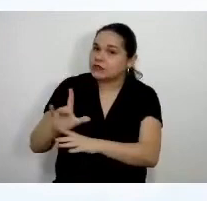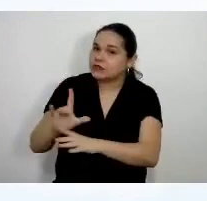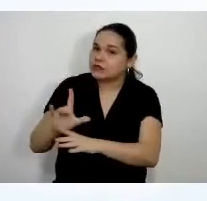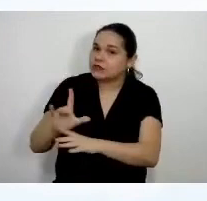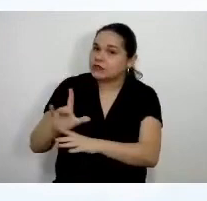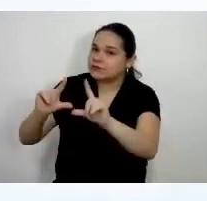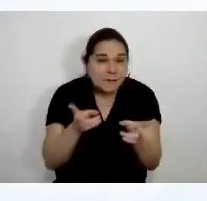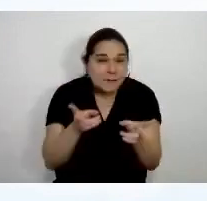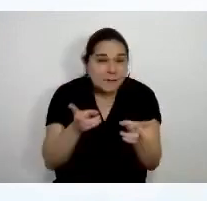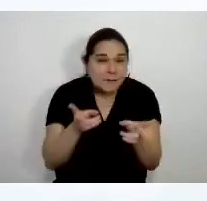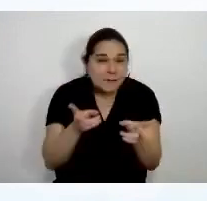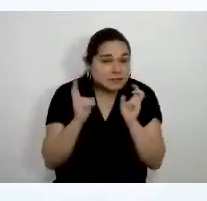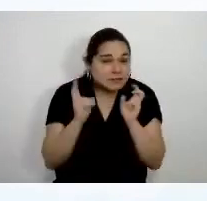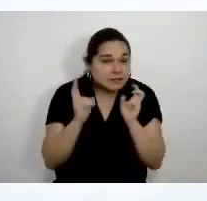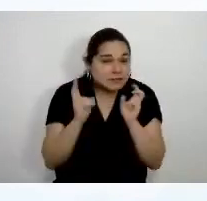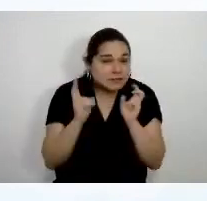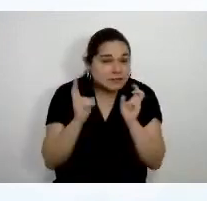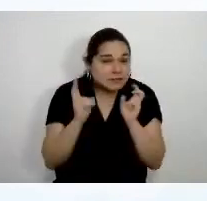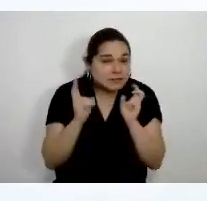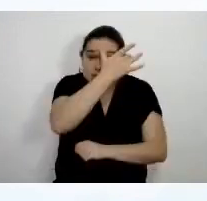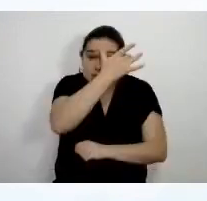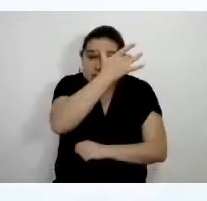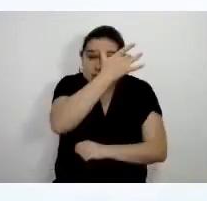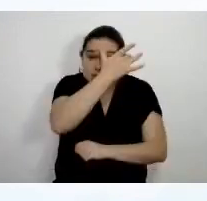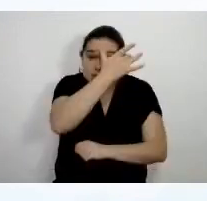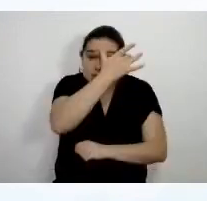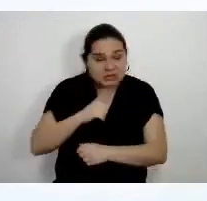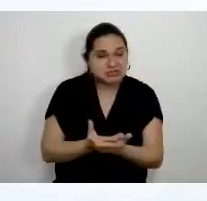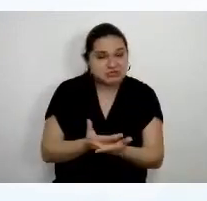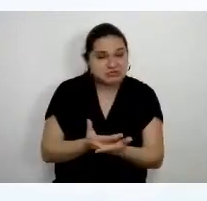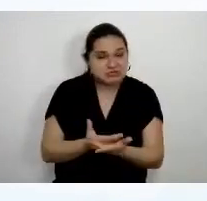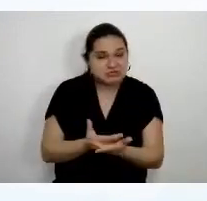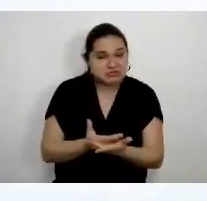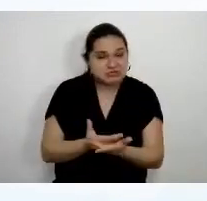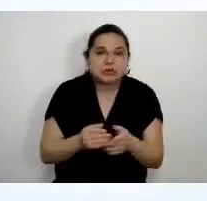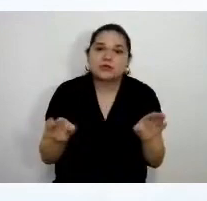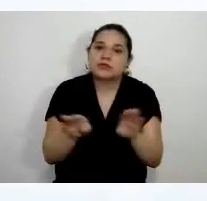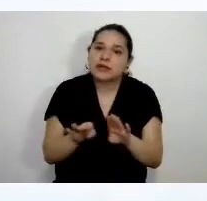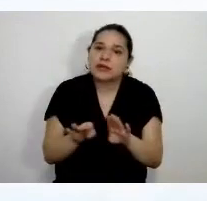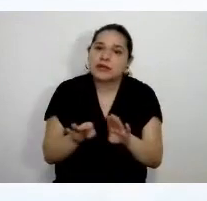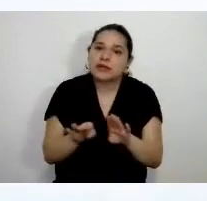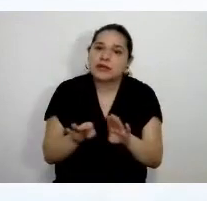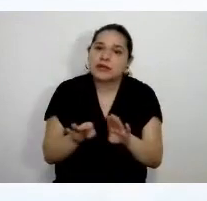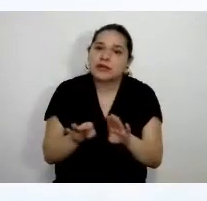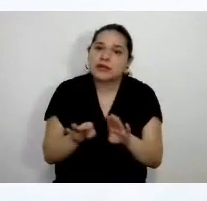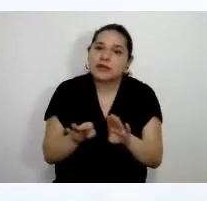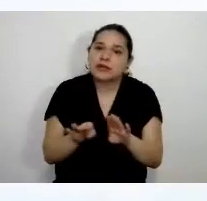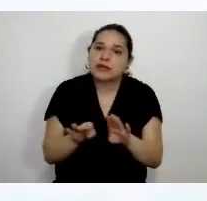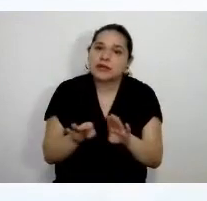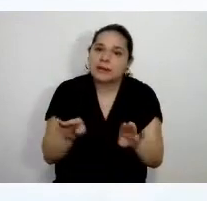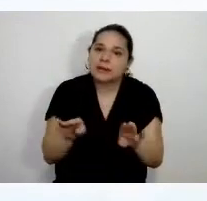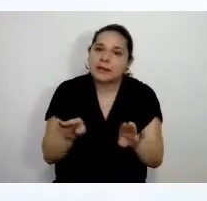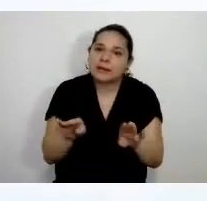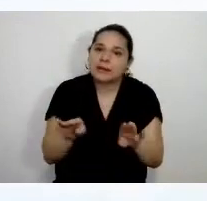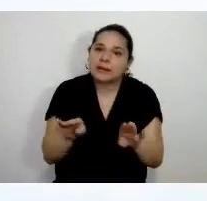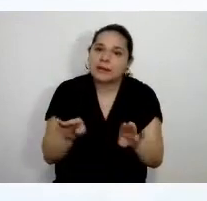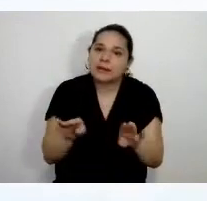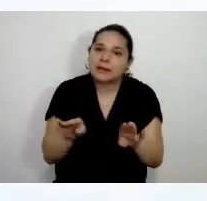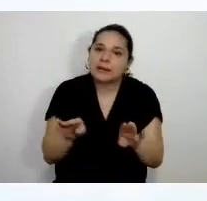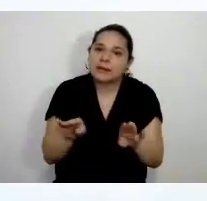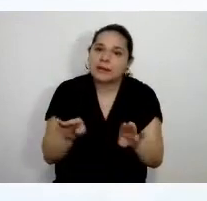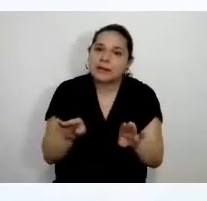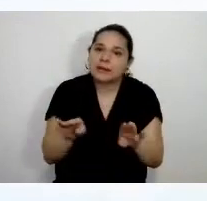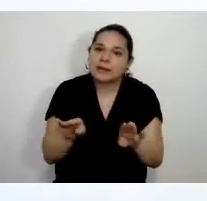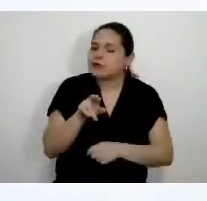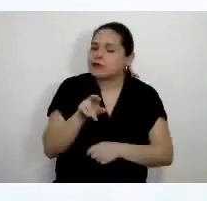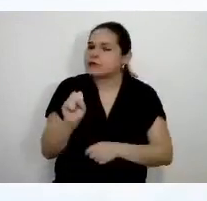bem instruídas, elas estão contaminadas por um outro tipo de vírus, que não é exatamente o coronavírus, mas é um vírus que